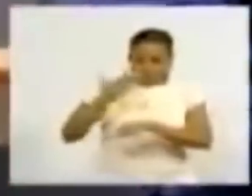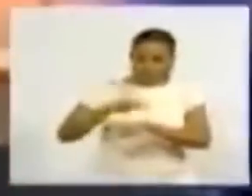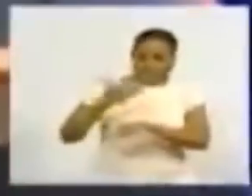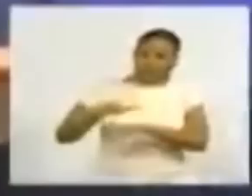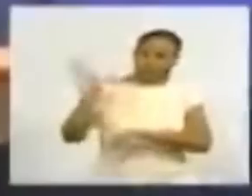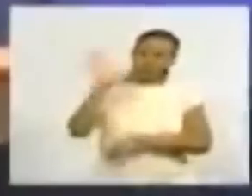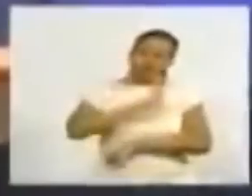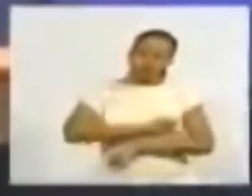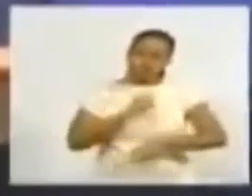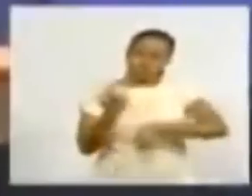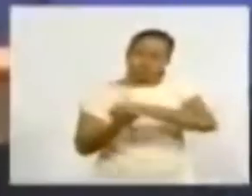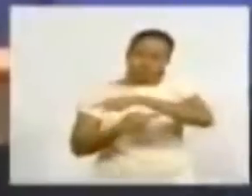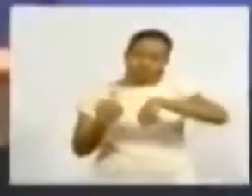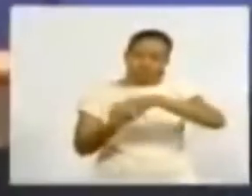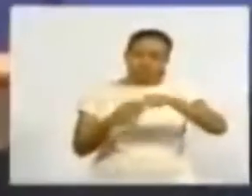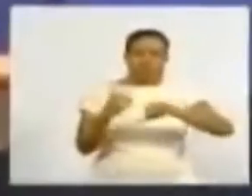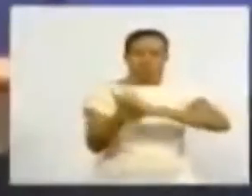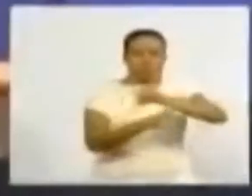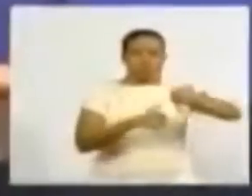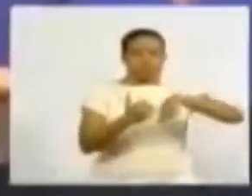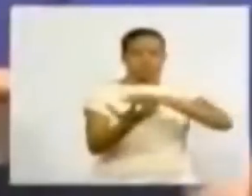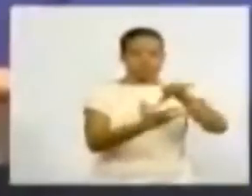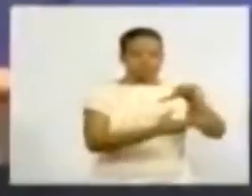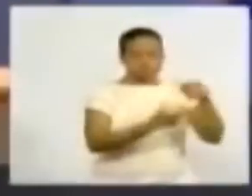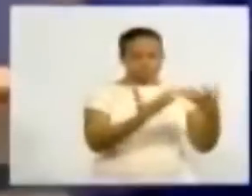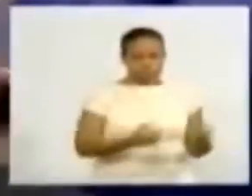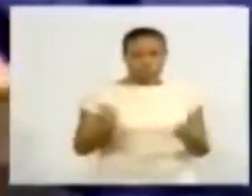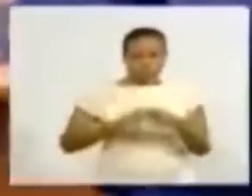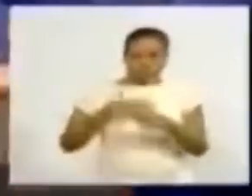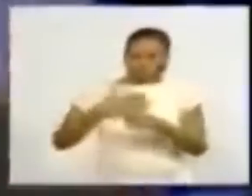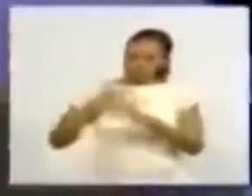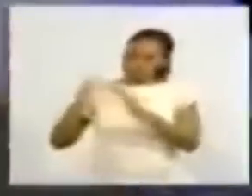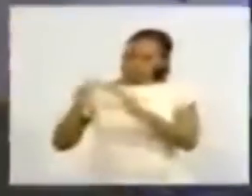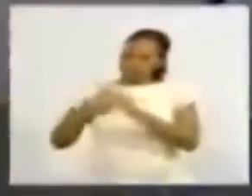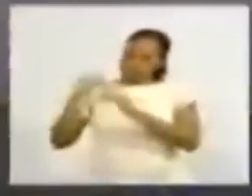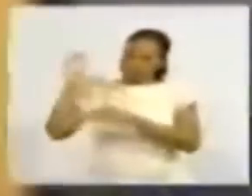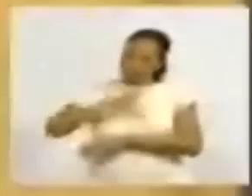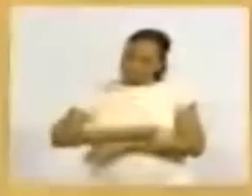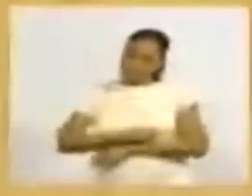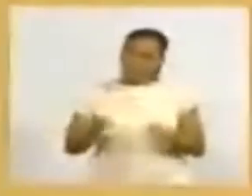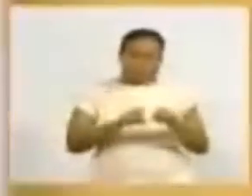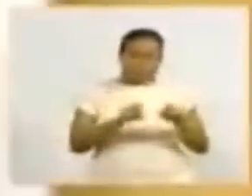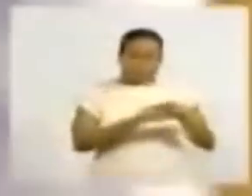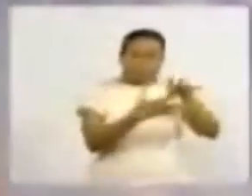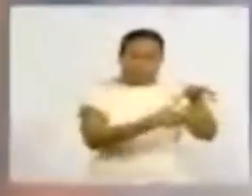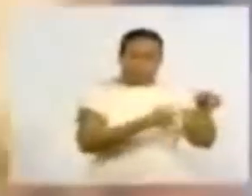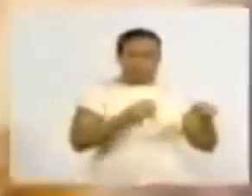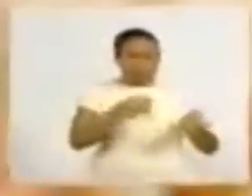exercício da misericórdia que depois o mundo vai receber, porque lá em casa nós vivemos. Fica de pé comigo agora.